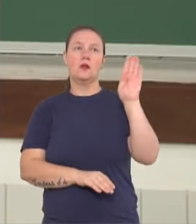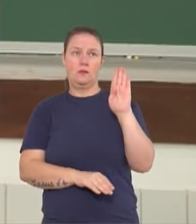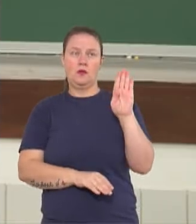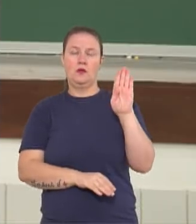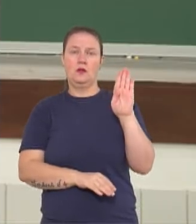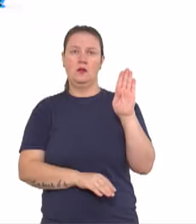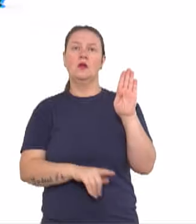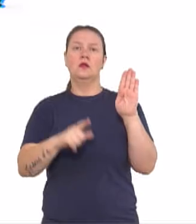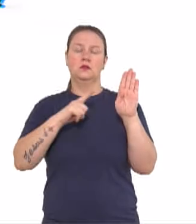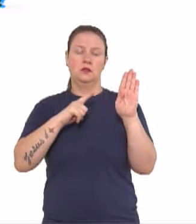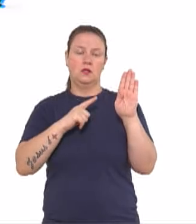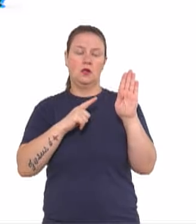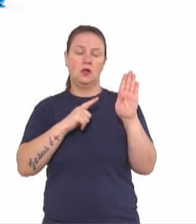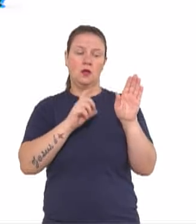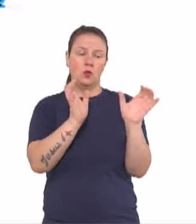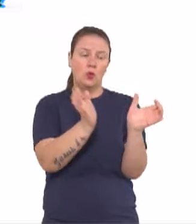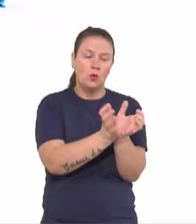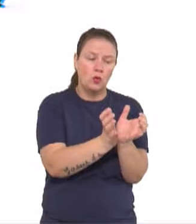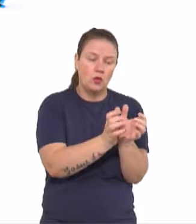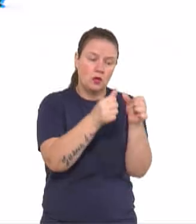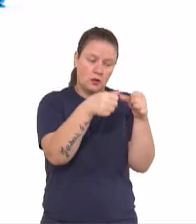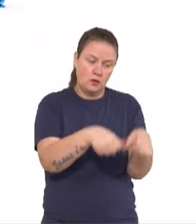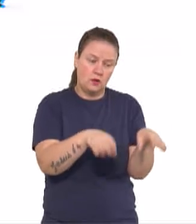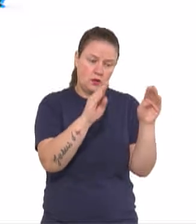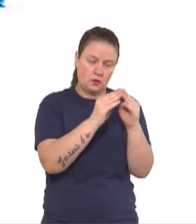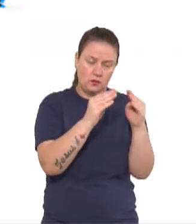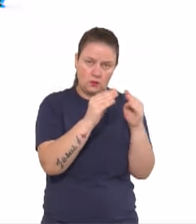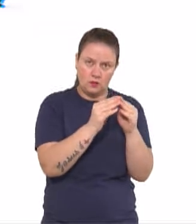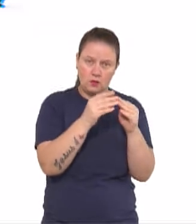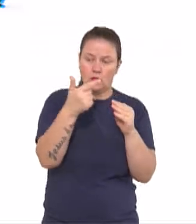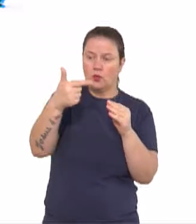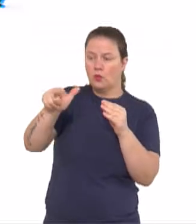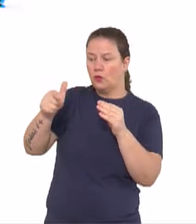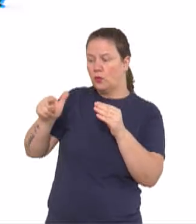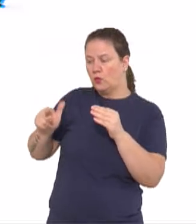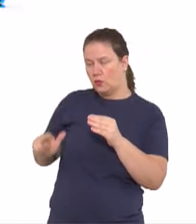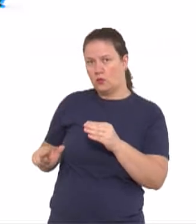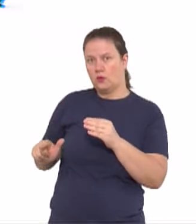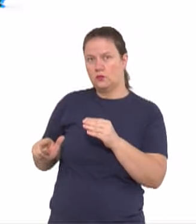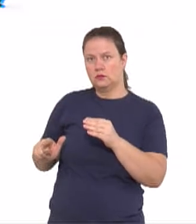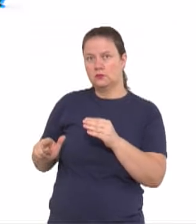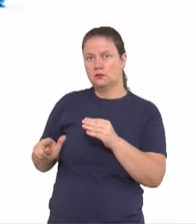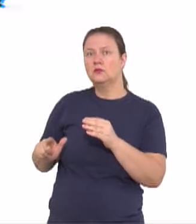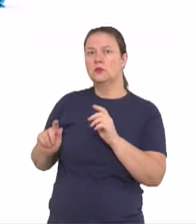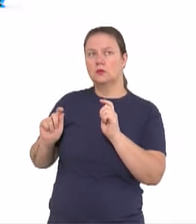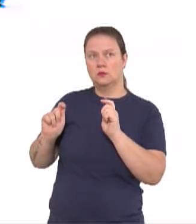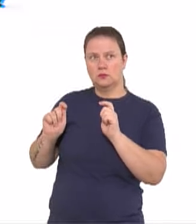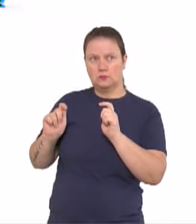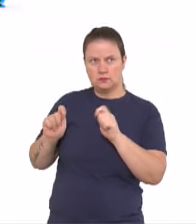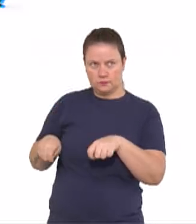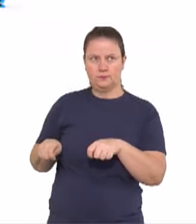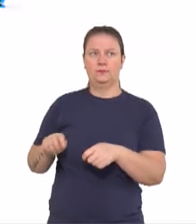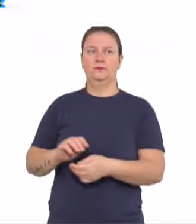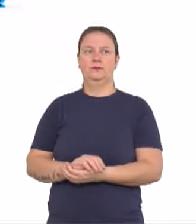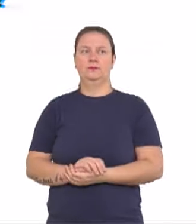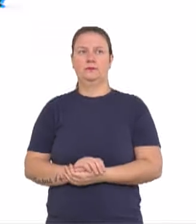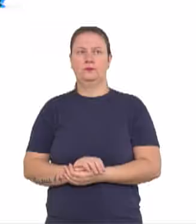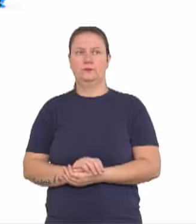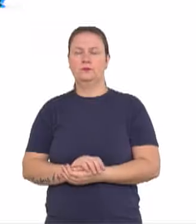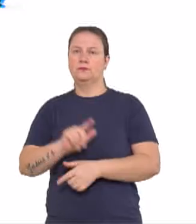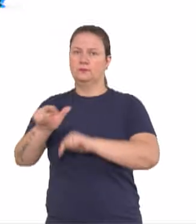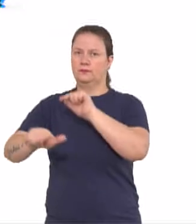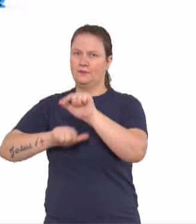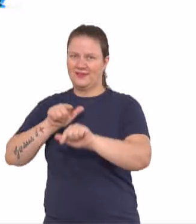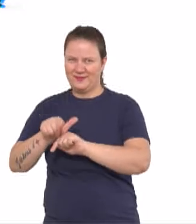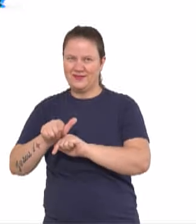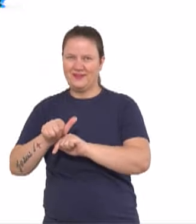casa, né, outros mantêm a reclusão, né, procuram aí, na medida do possível, o máximo,